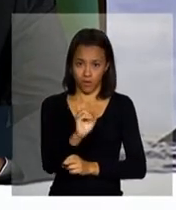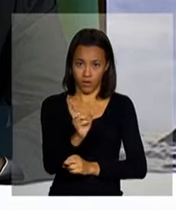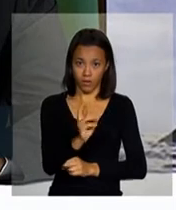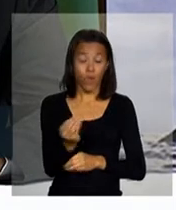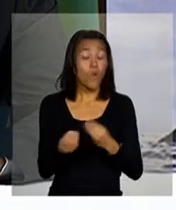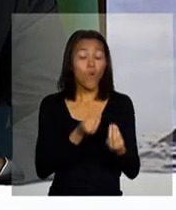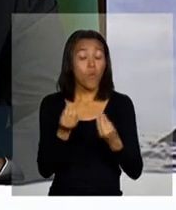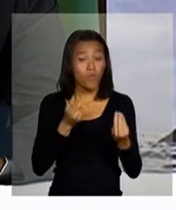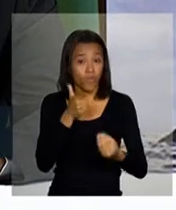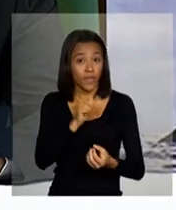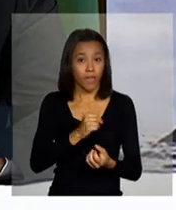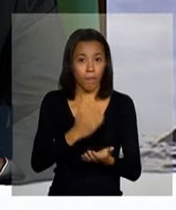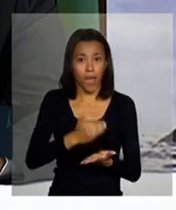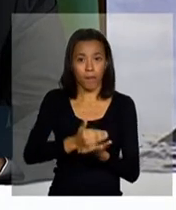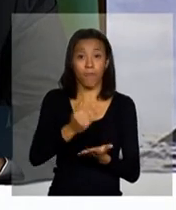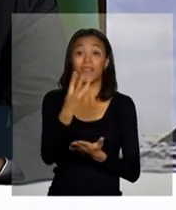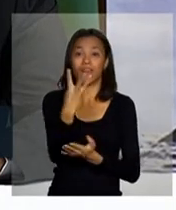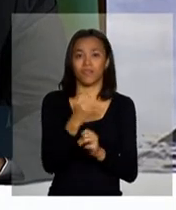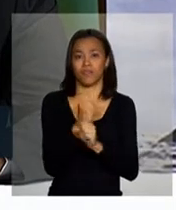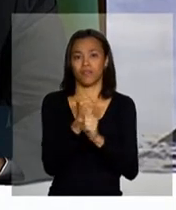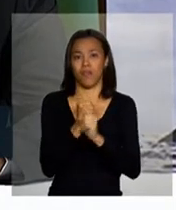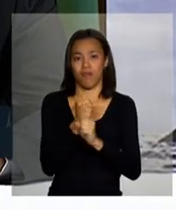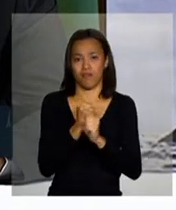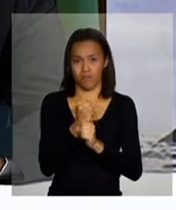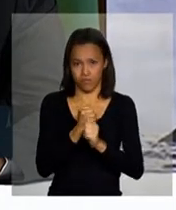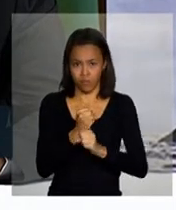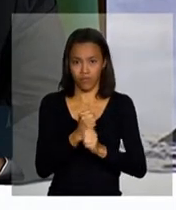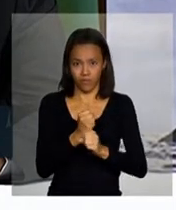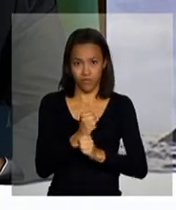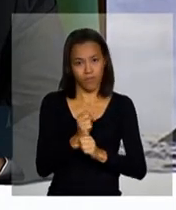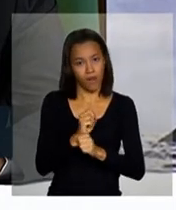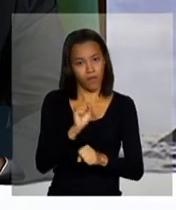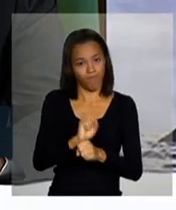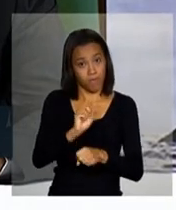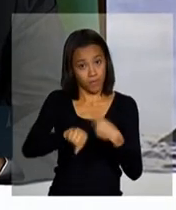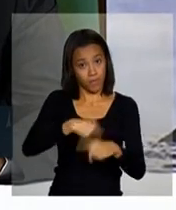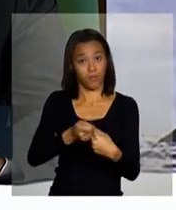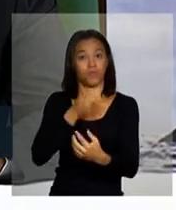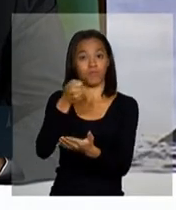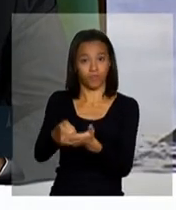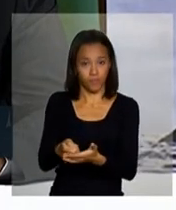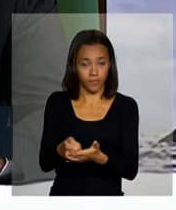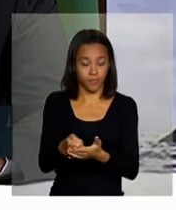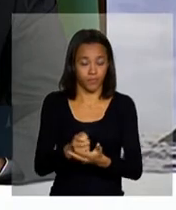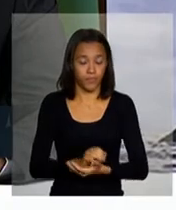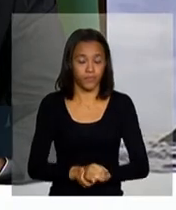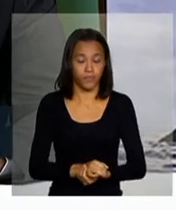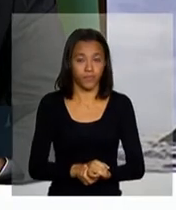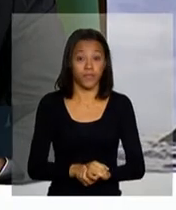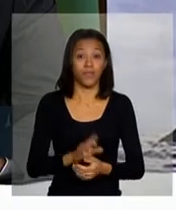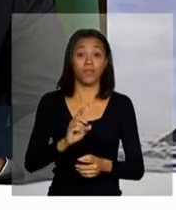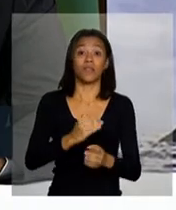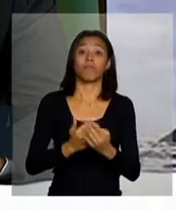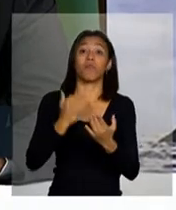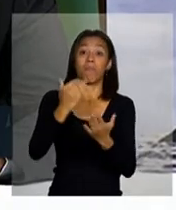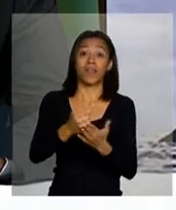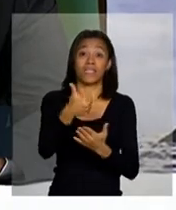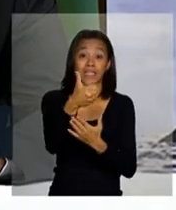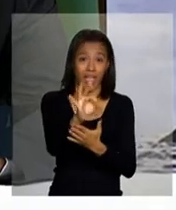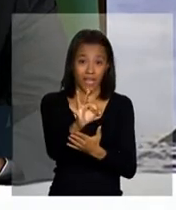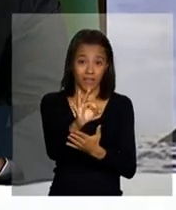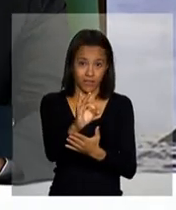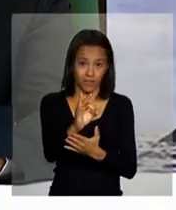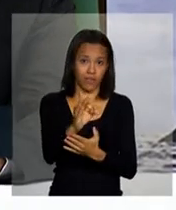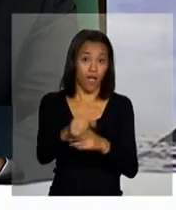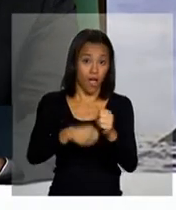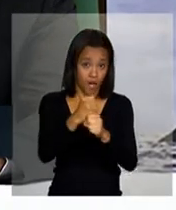terá 3 anos de carência e 10 para pagar,